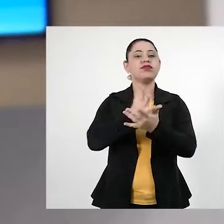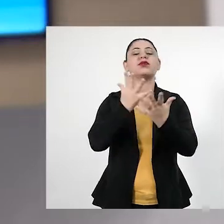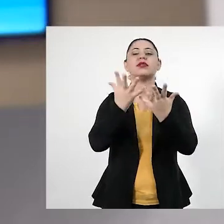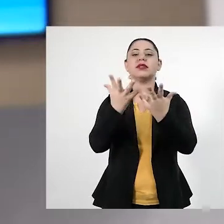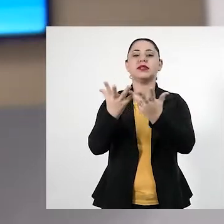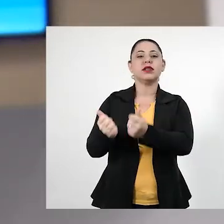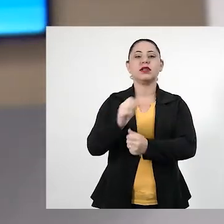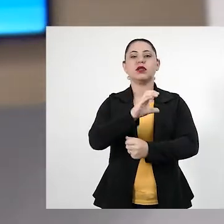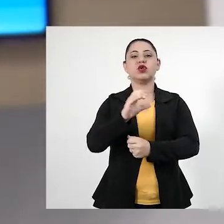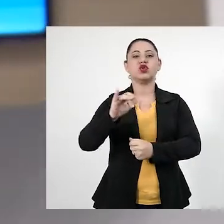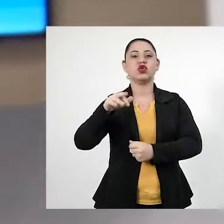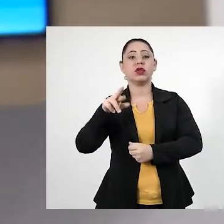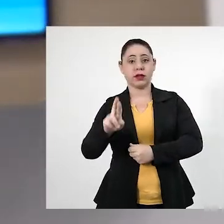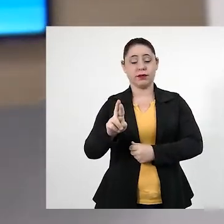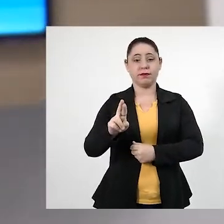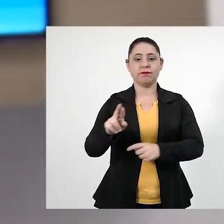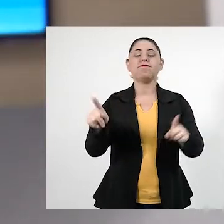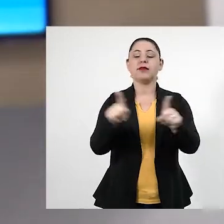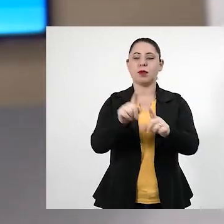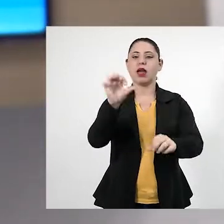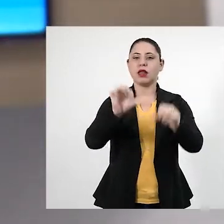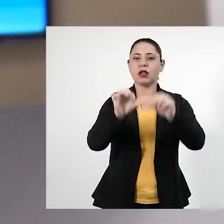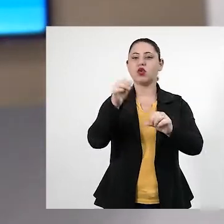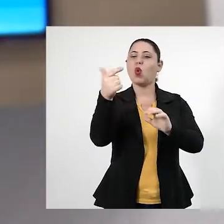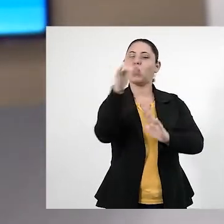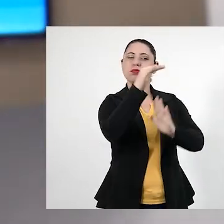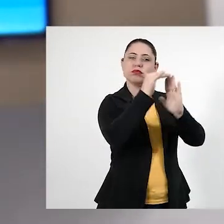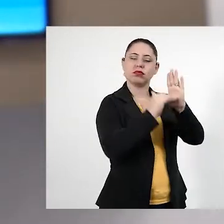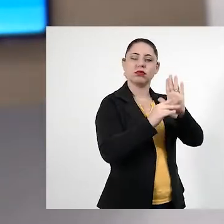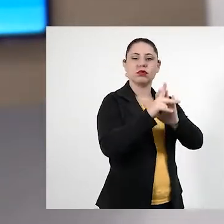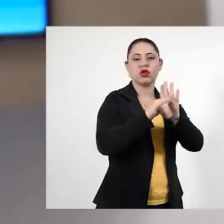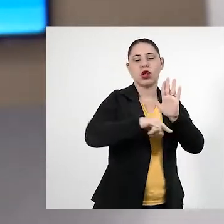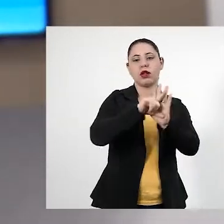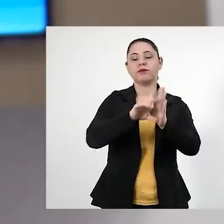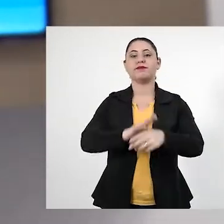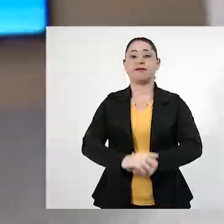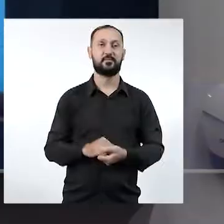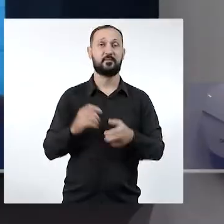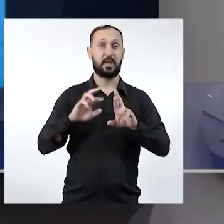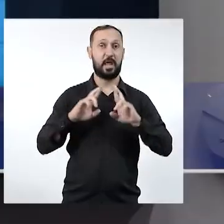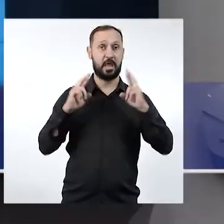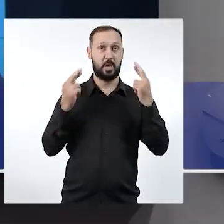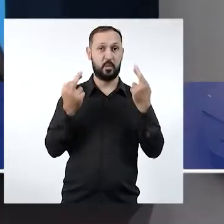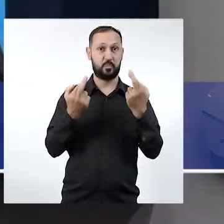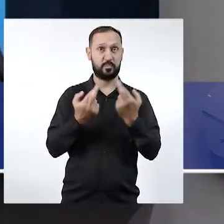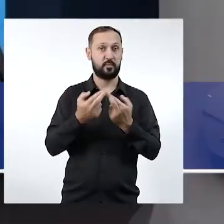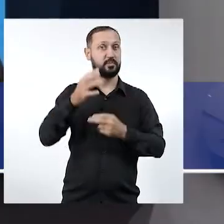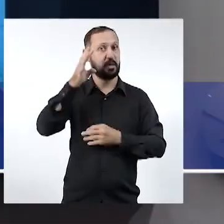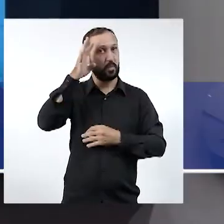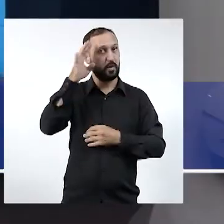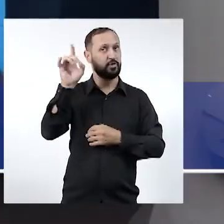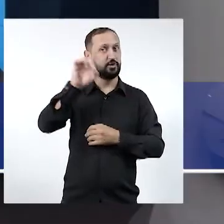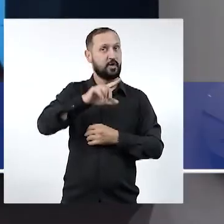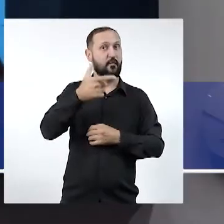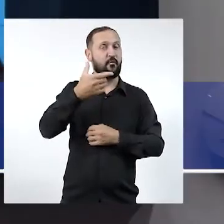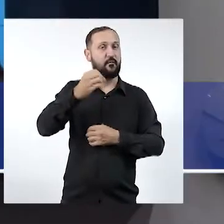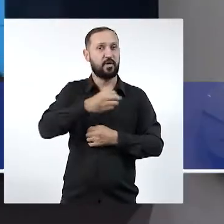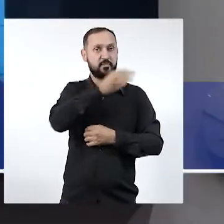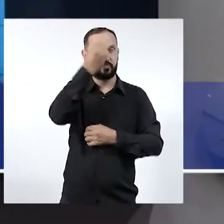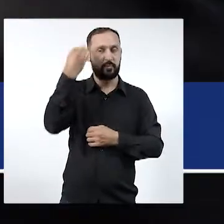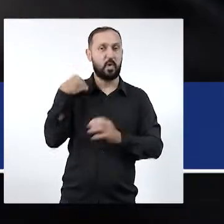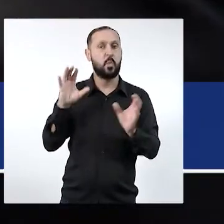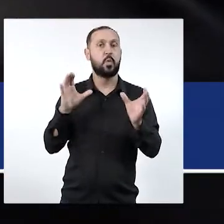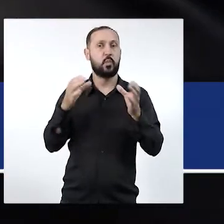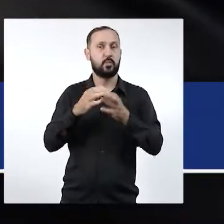parecer favorável da CCJR, que também analisou outras matérias. Na reunião desta quarta-feira, 20